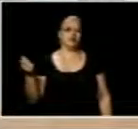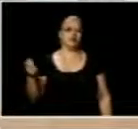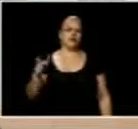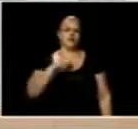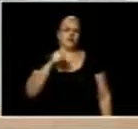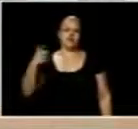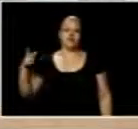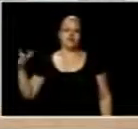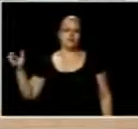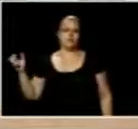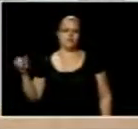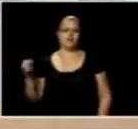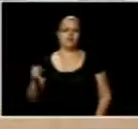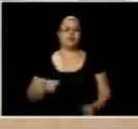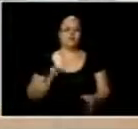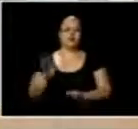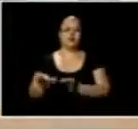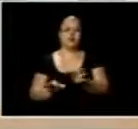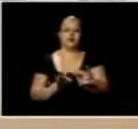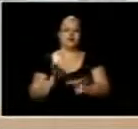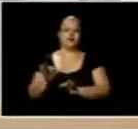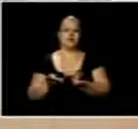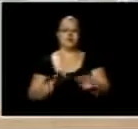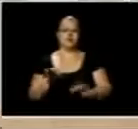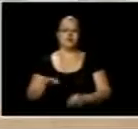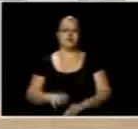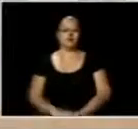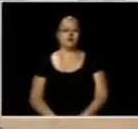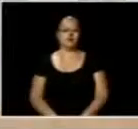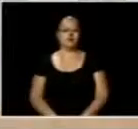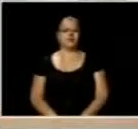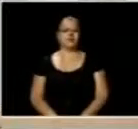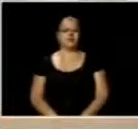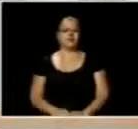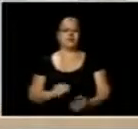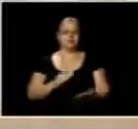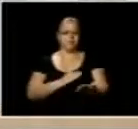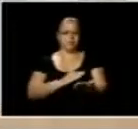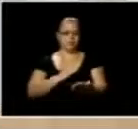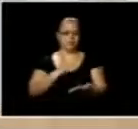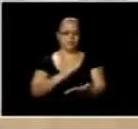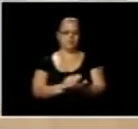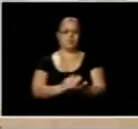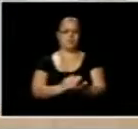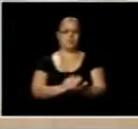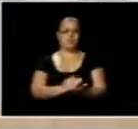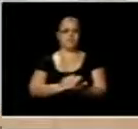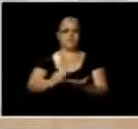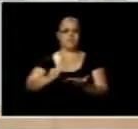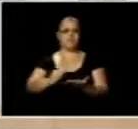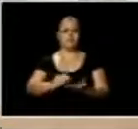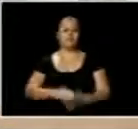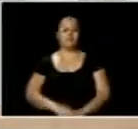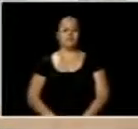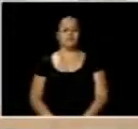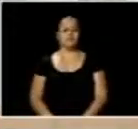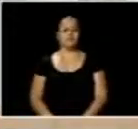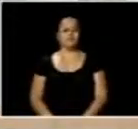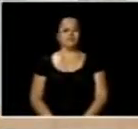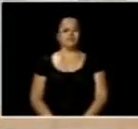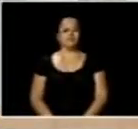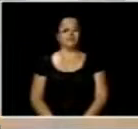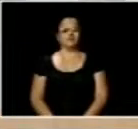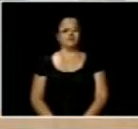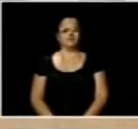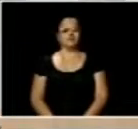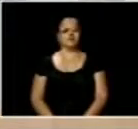Empaca tudo e não se concretiza, e não faz acontecer o que precisa fazer acontecer no, em termos de culturais